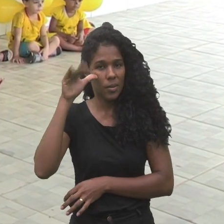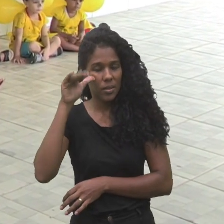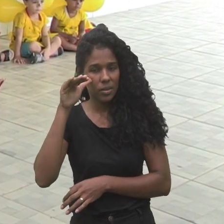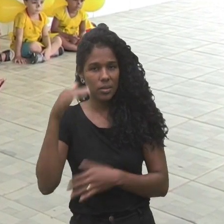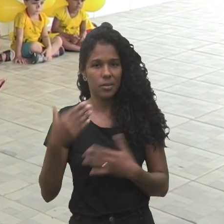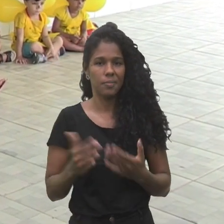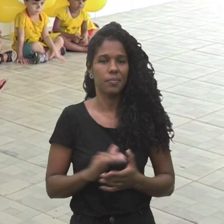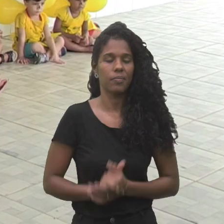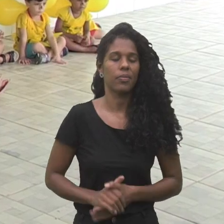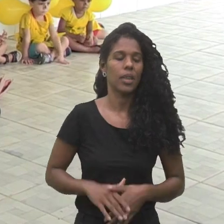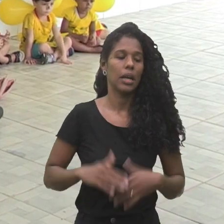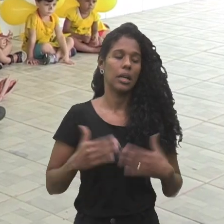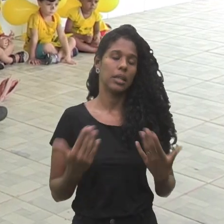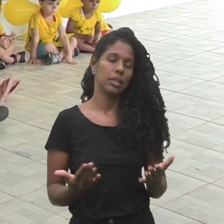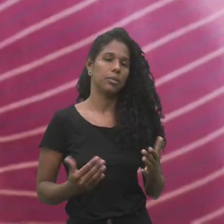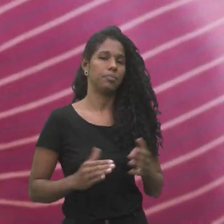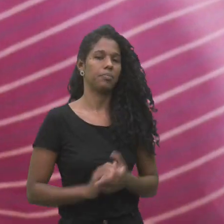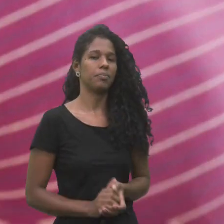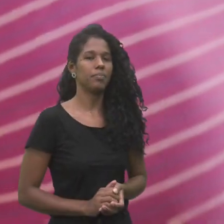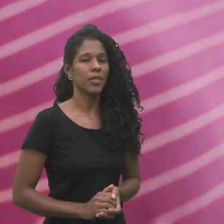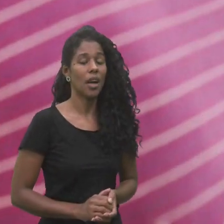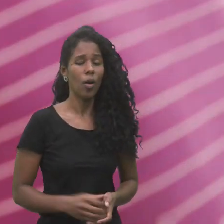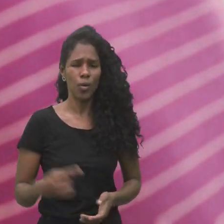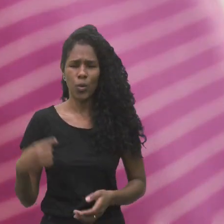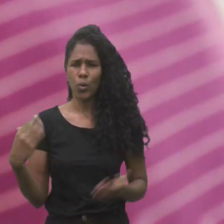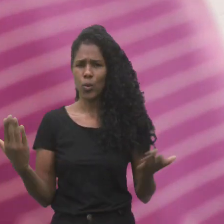Eu gostaria de agradecer aos pais que